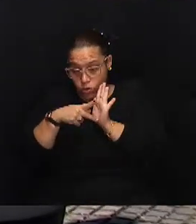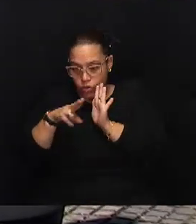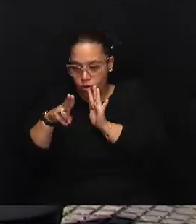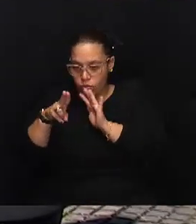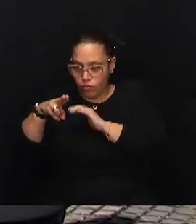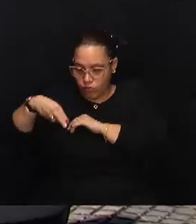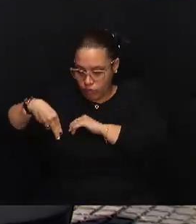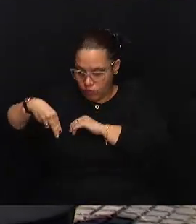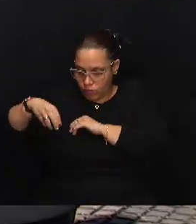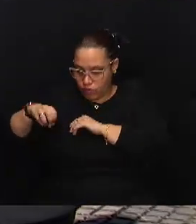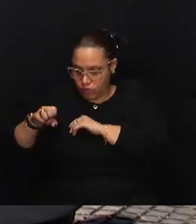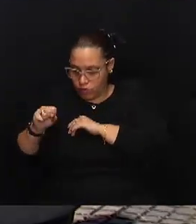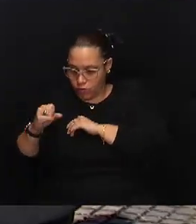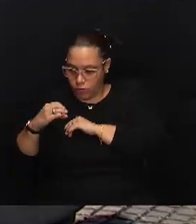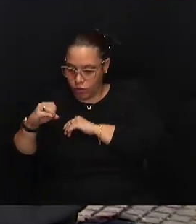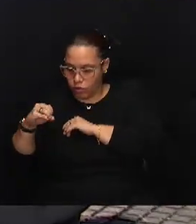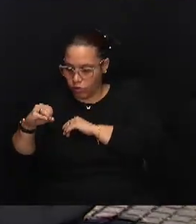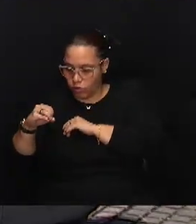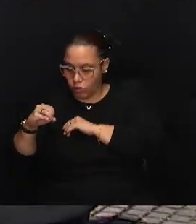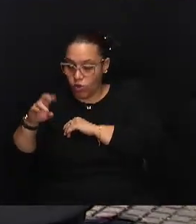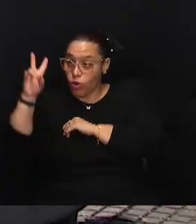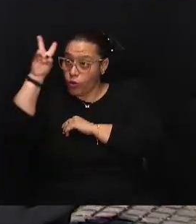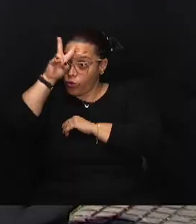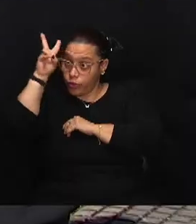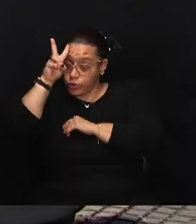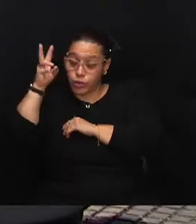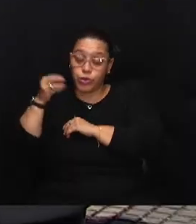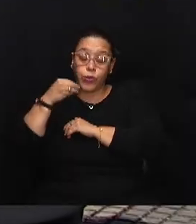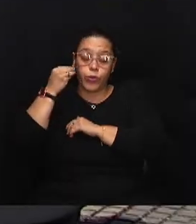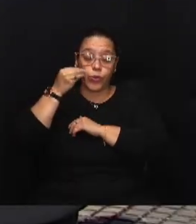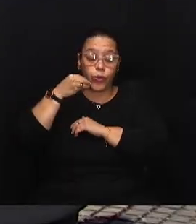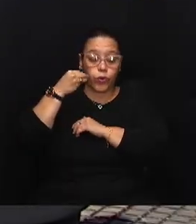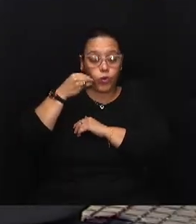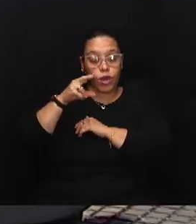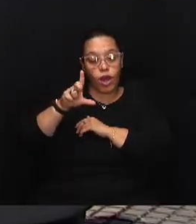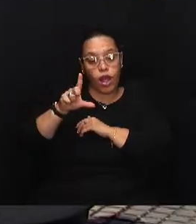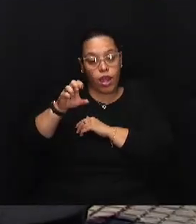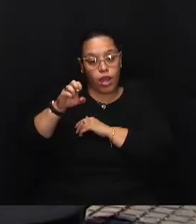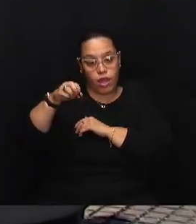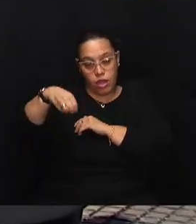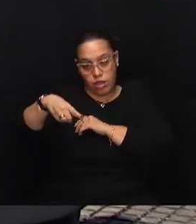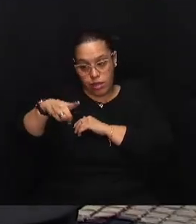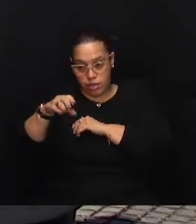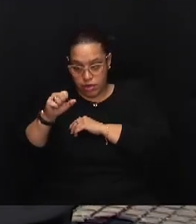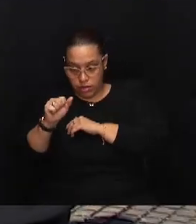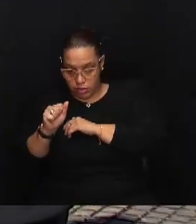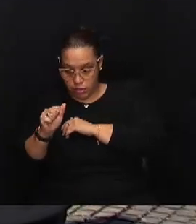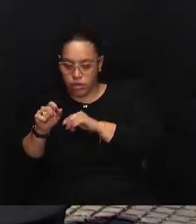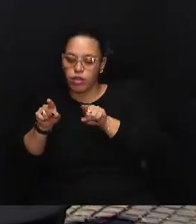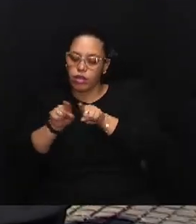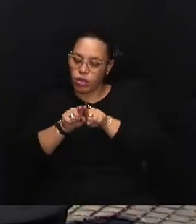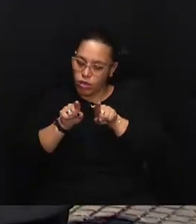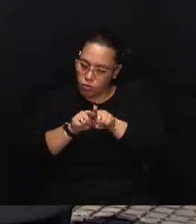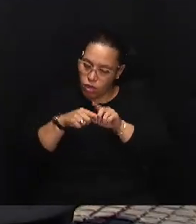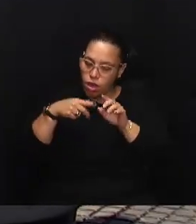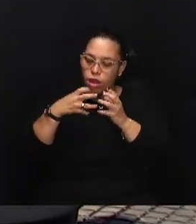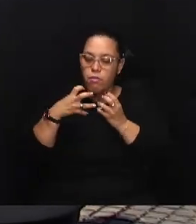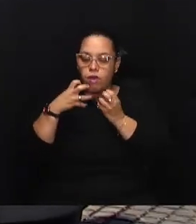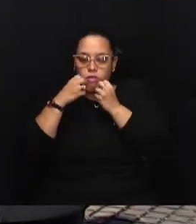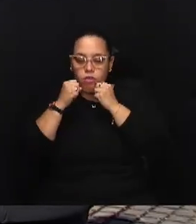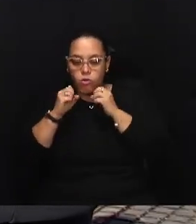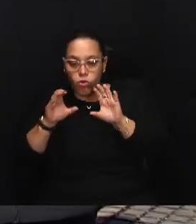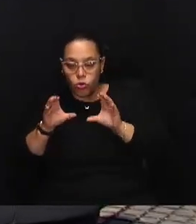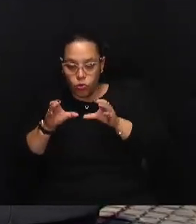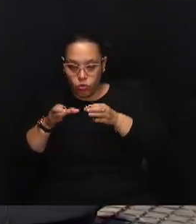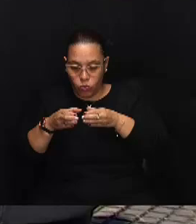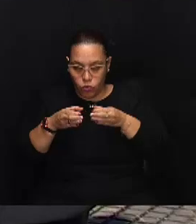que as histórias que o povo conta, as experiências, as lendas, também são patrimônios das comunidades. Então, é